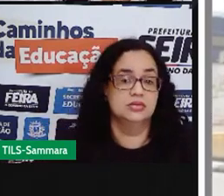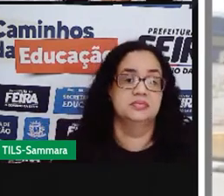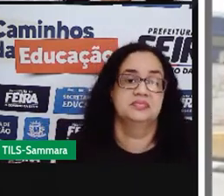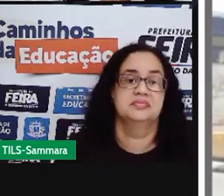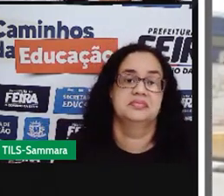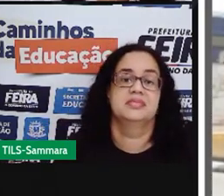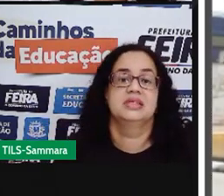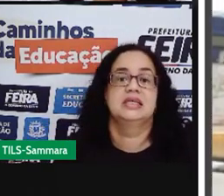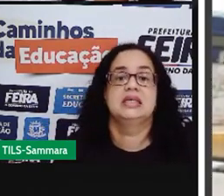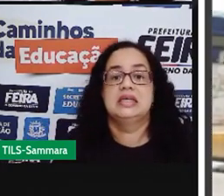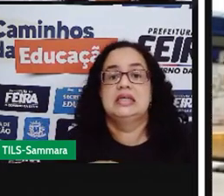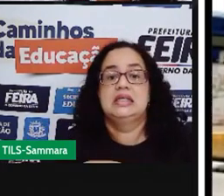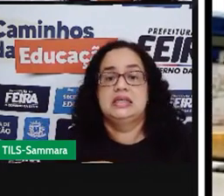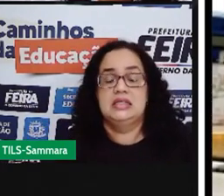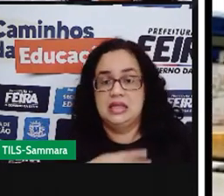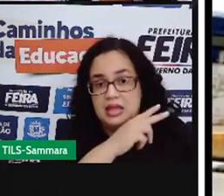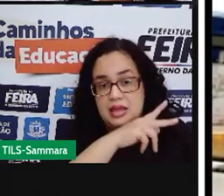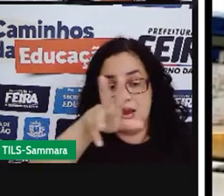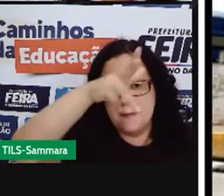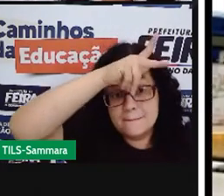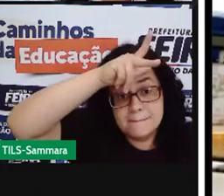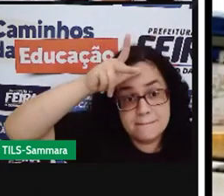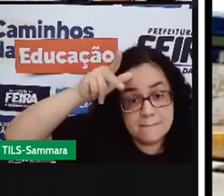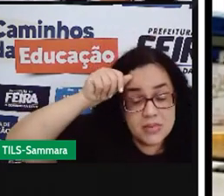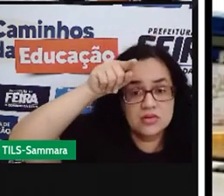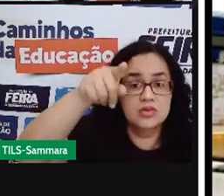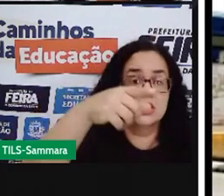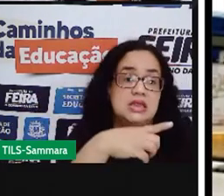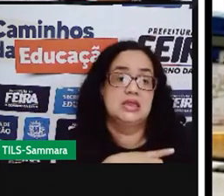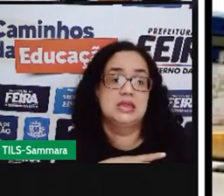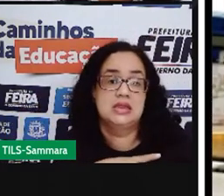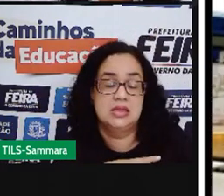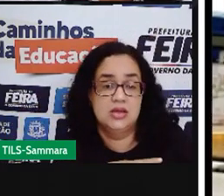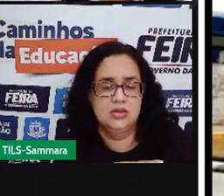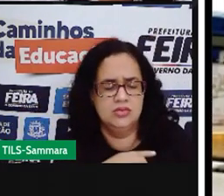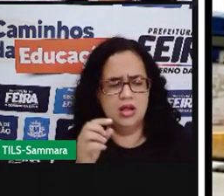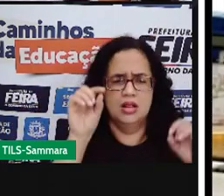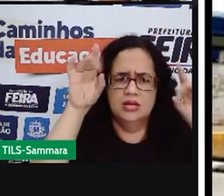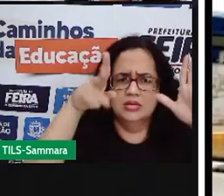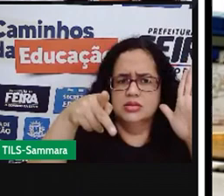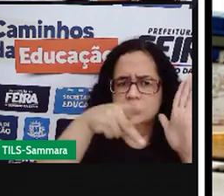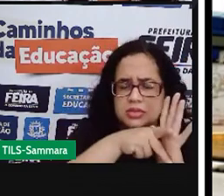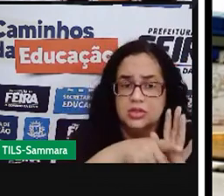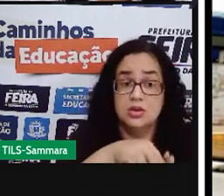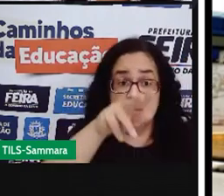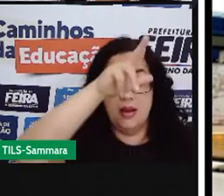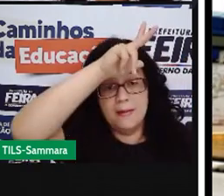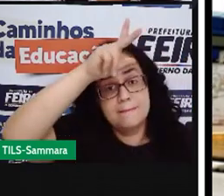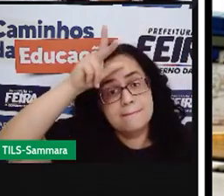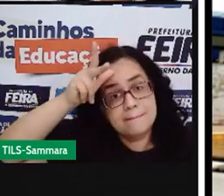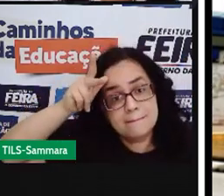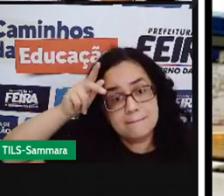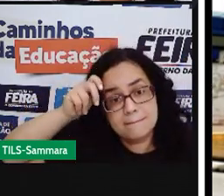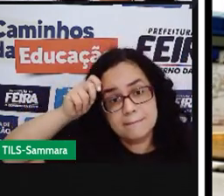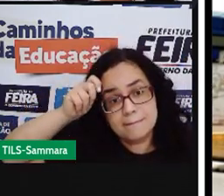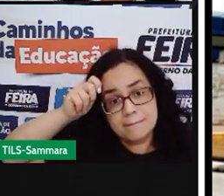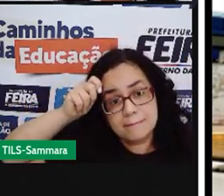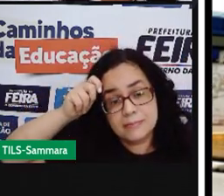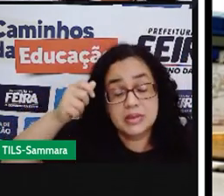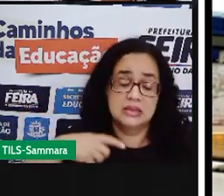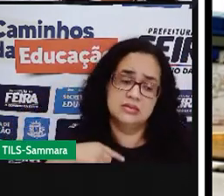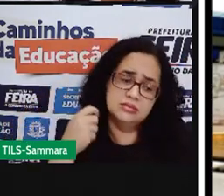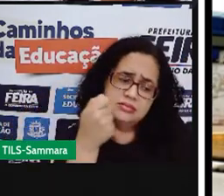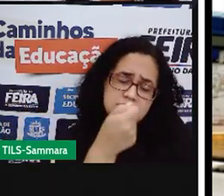E aqui é a prefeitura, onde fica o gabinete do prefeito. É daí que o prefeito toma